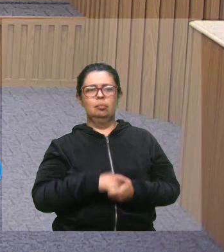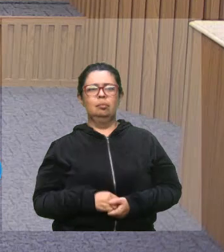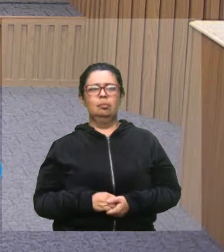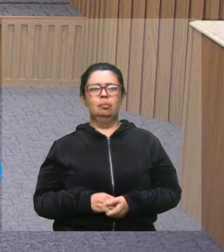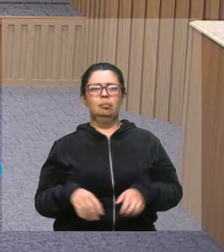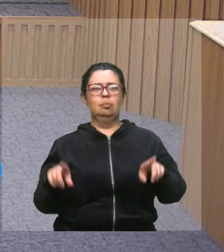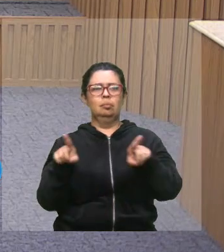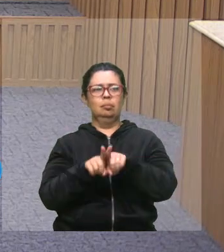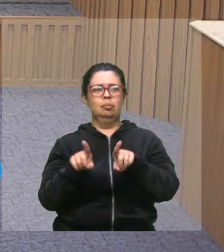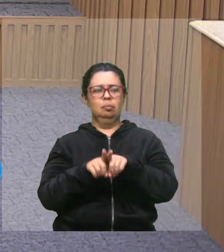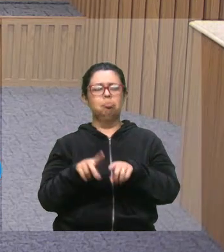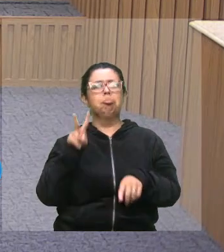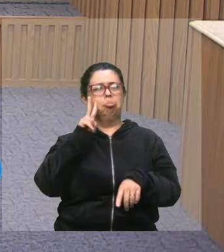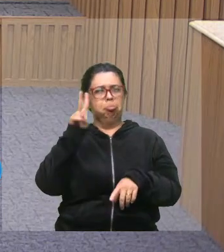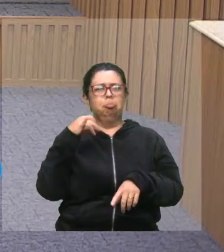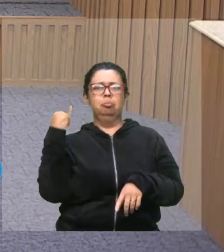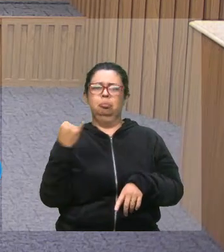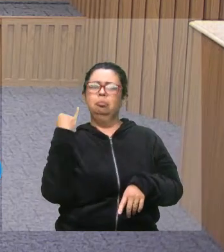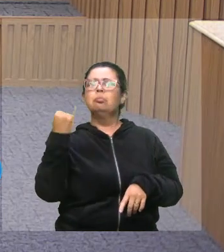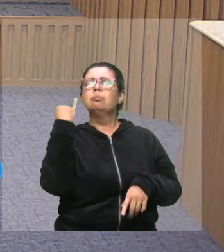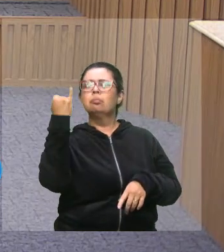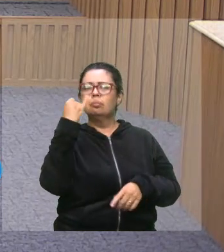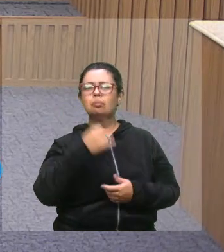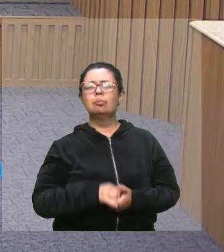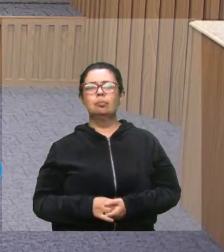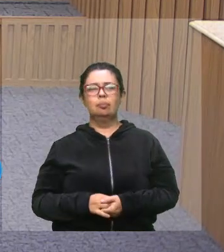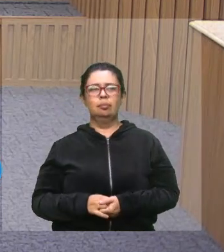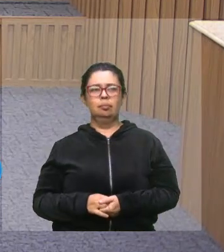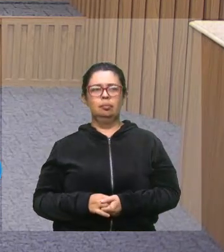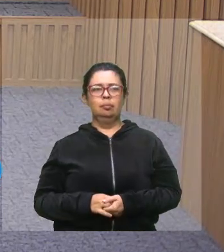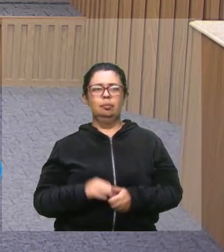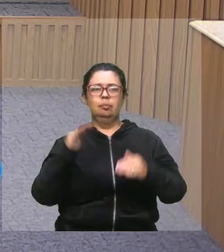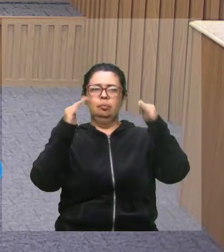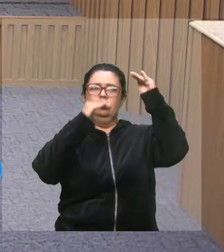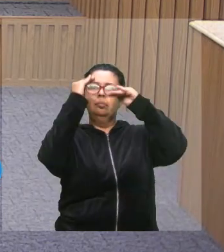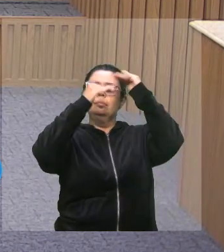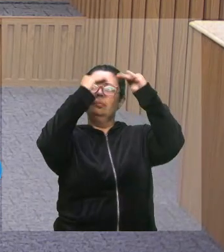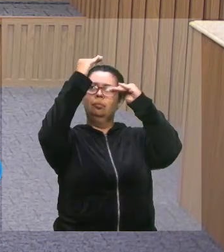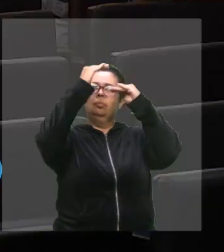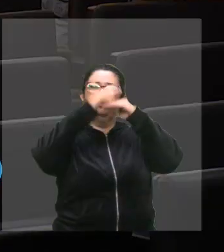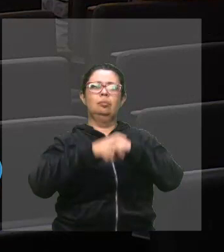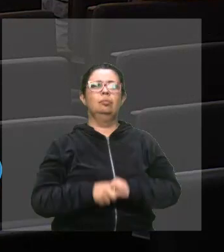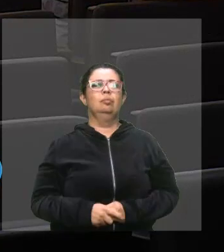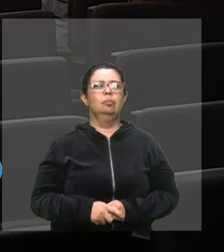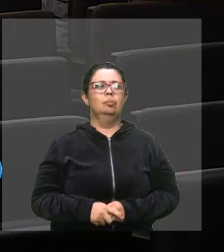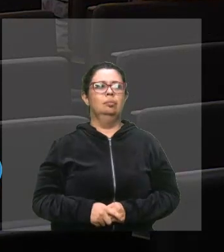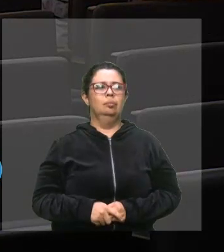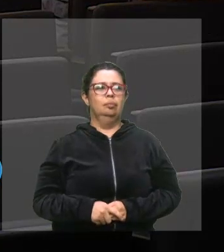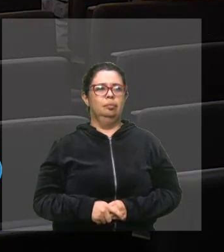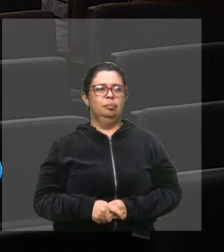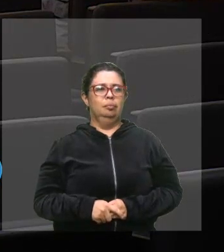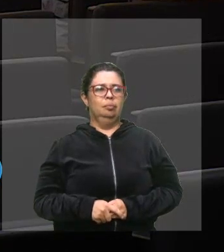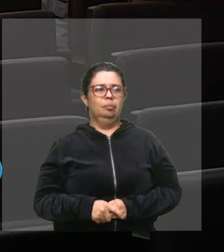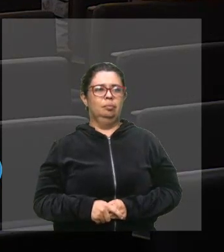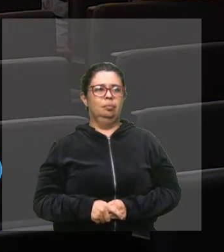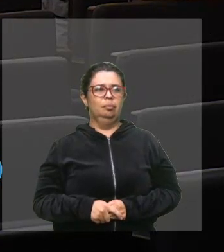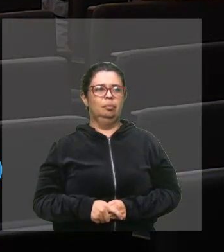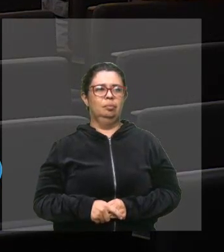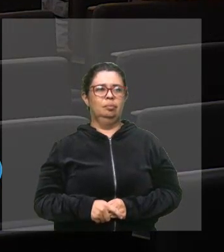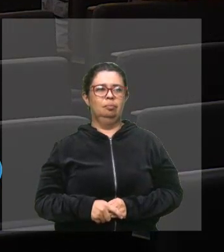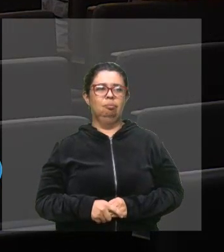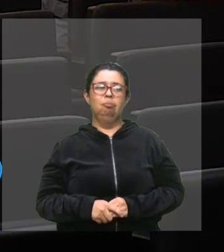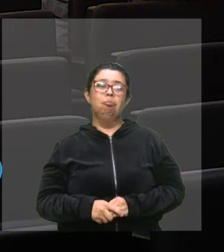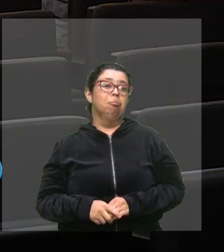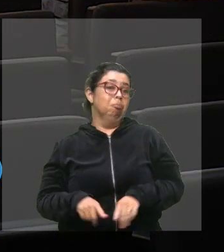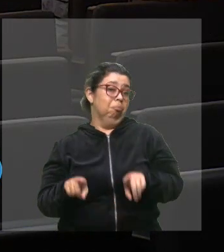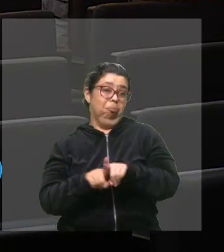também julgo ser de suma importância para o nosso desenvolvimento. Então, é claro que não foi na velocidade como